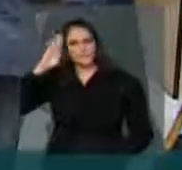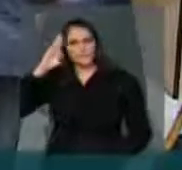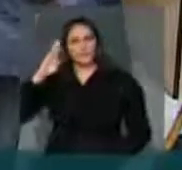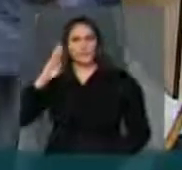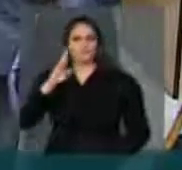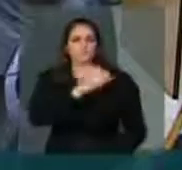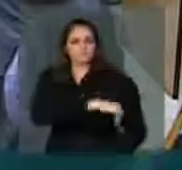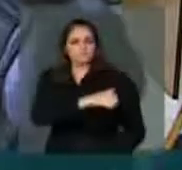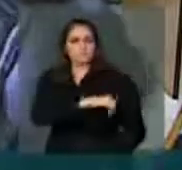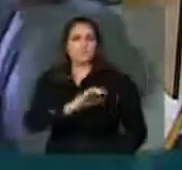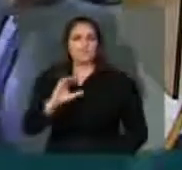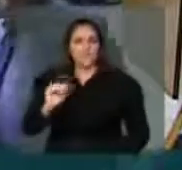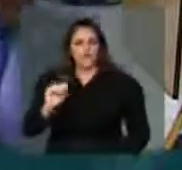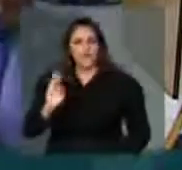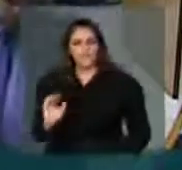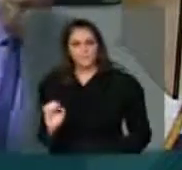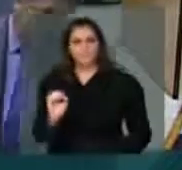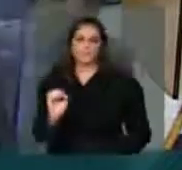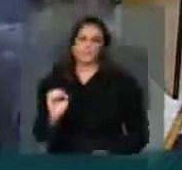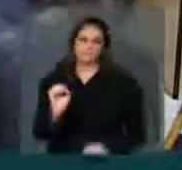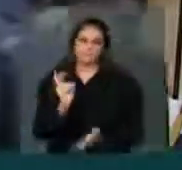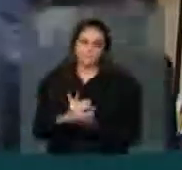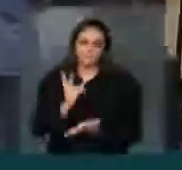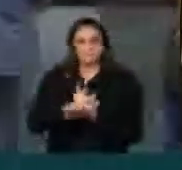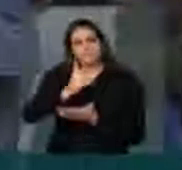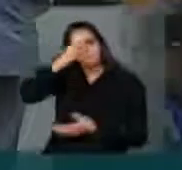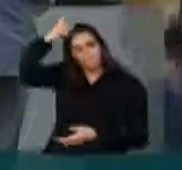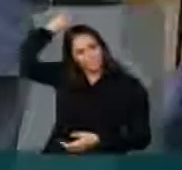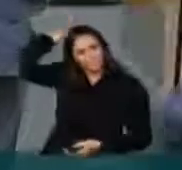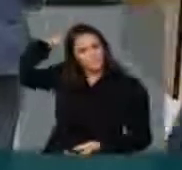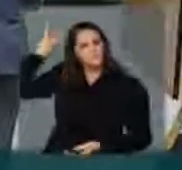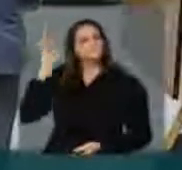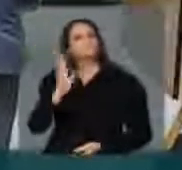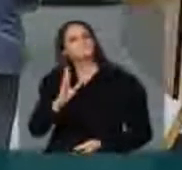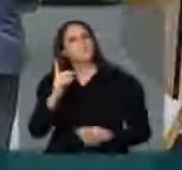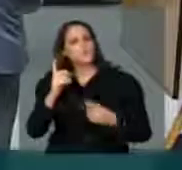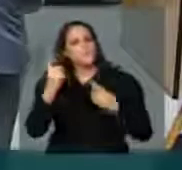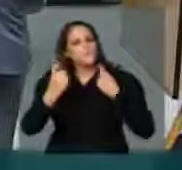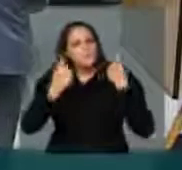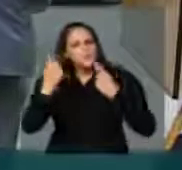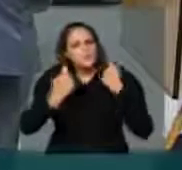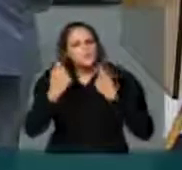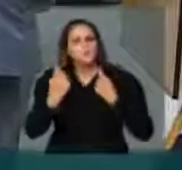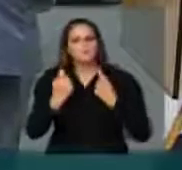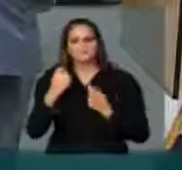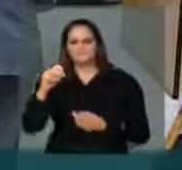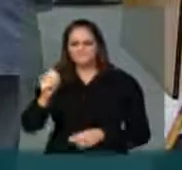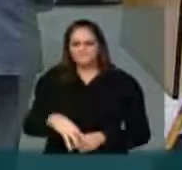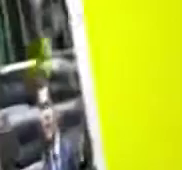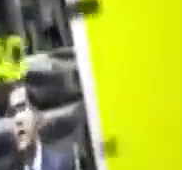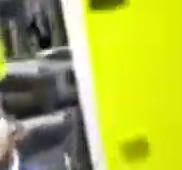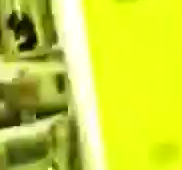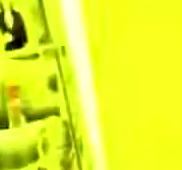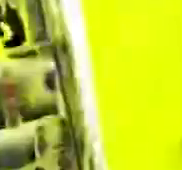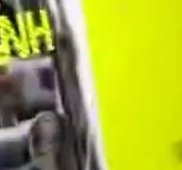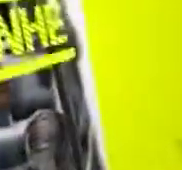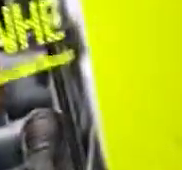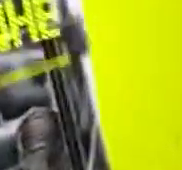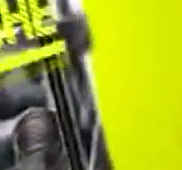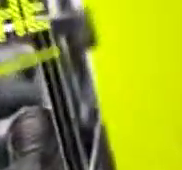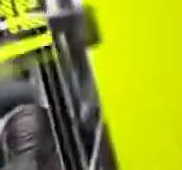cabo do Corpo de Bombeiro. O que eu quero dizer, deixar aqui agora? Preocupado. Preocupado com o quê, Daciolo?